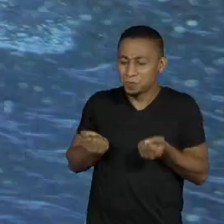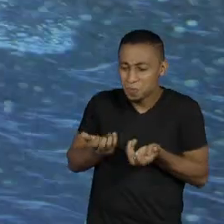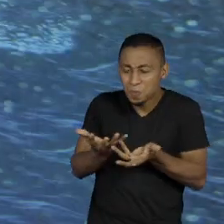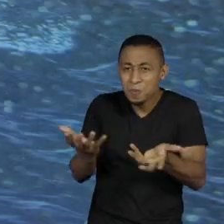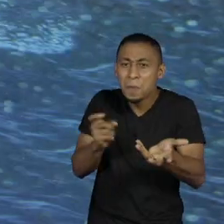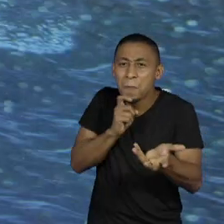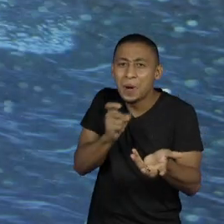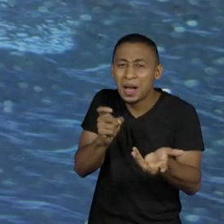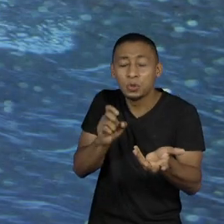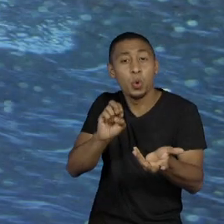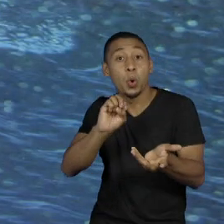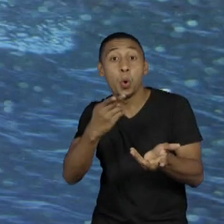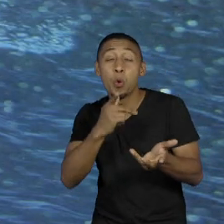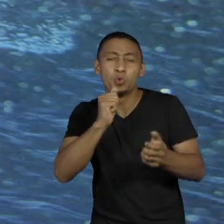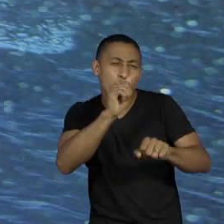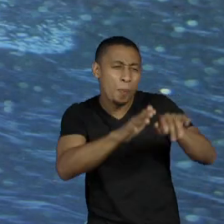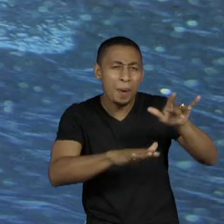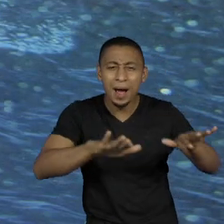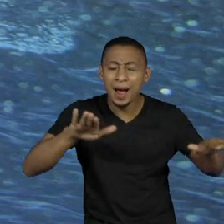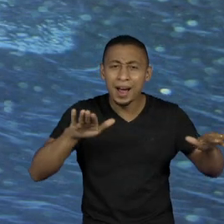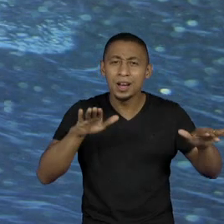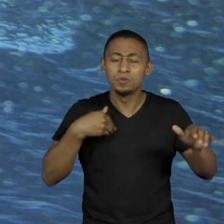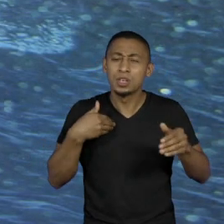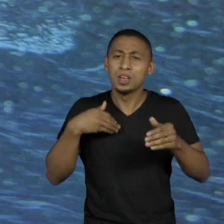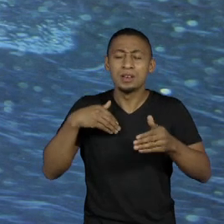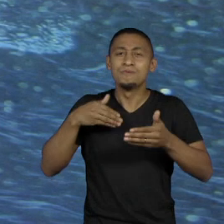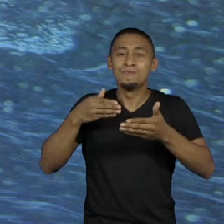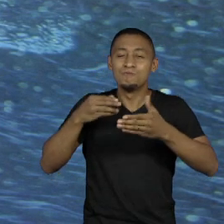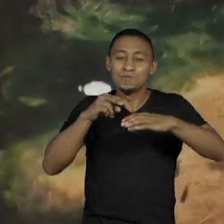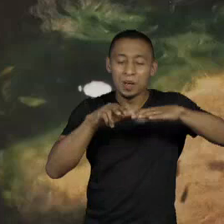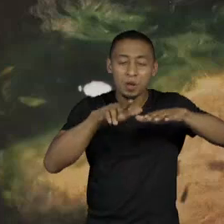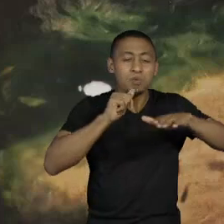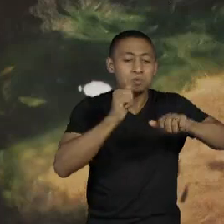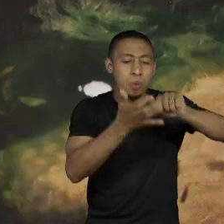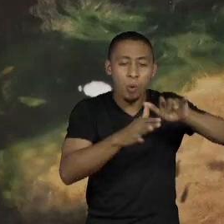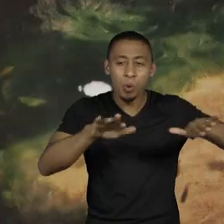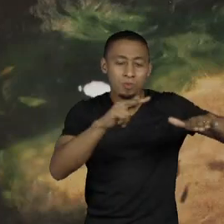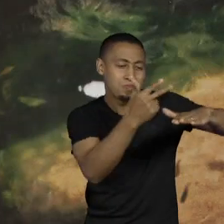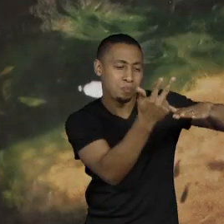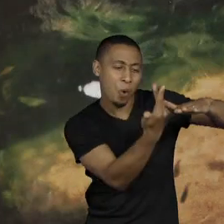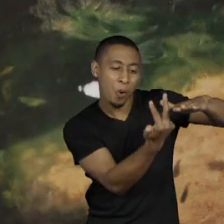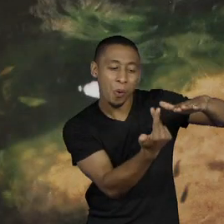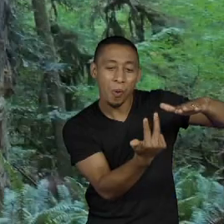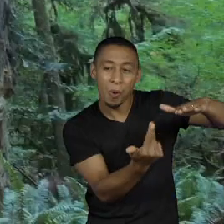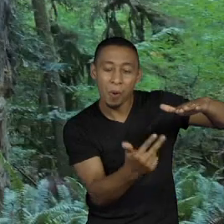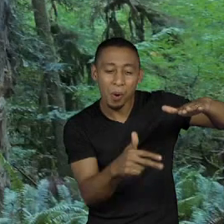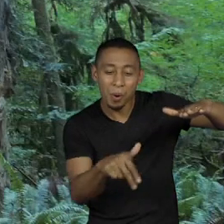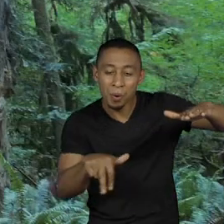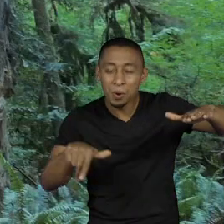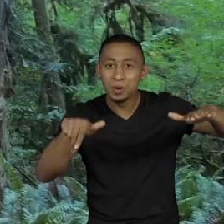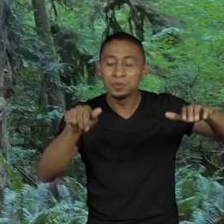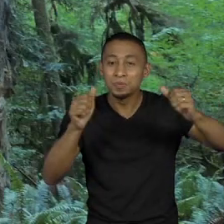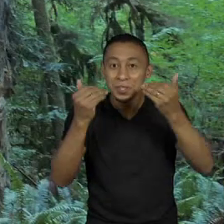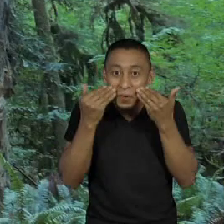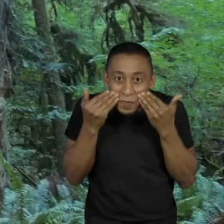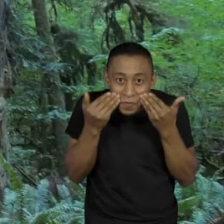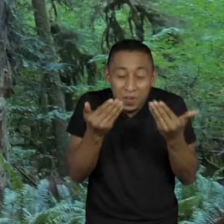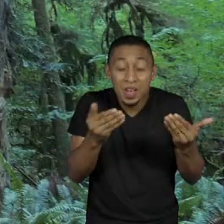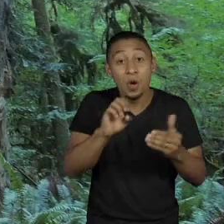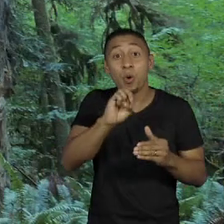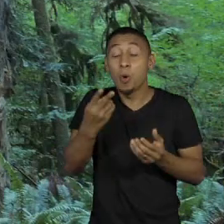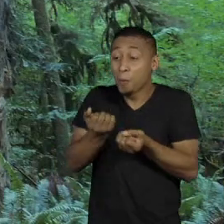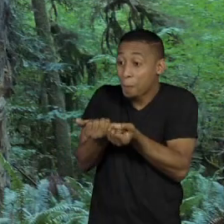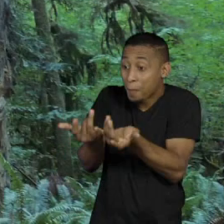mar. Eu fiz muito mergulho, né? Quando você vai no fundo do mar, você olha A mesma coisa quando você entra no mato, você sobe